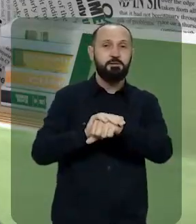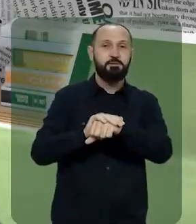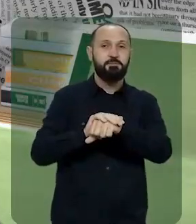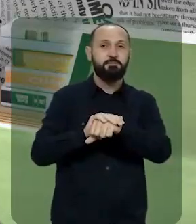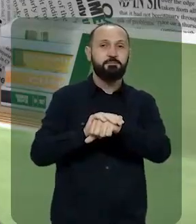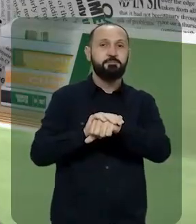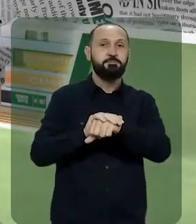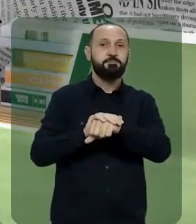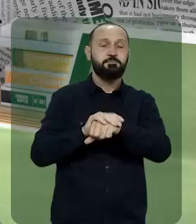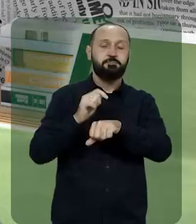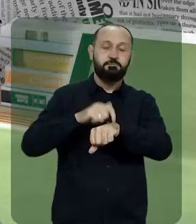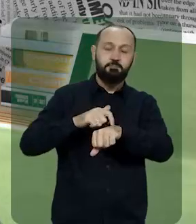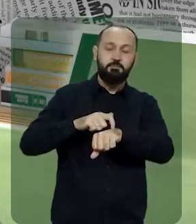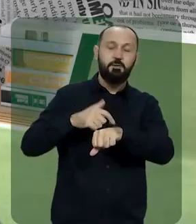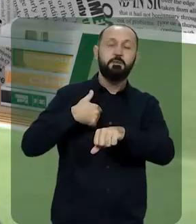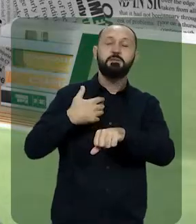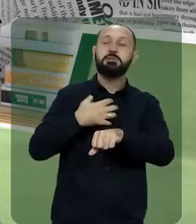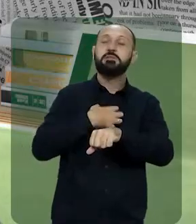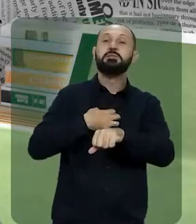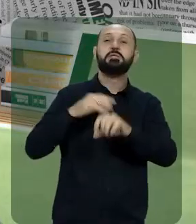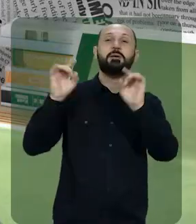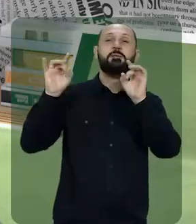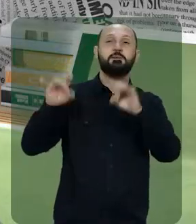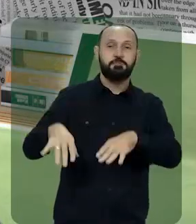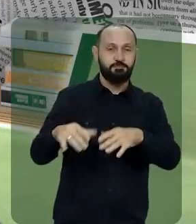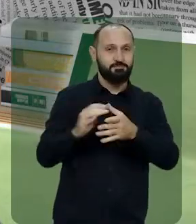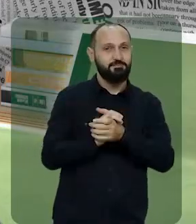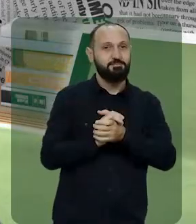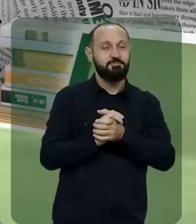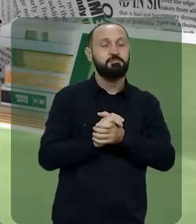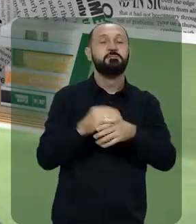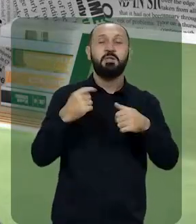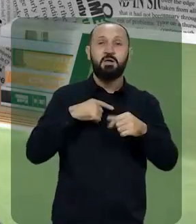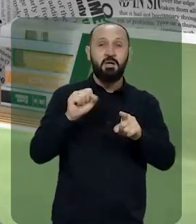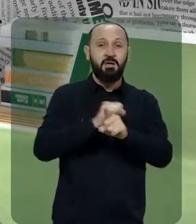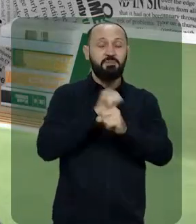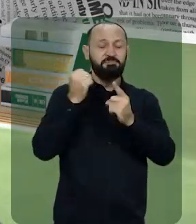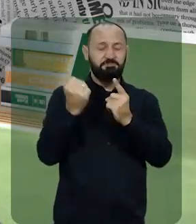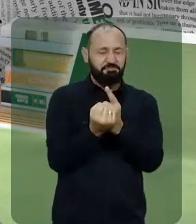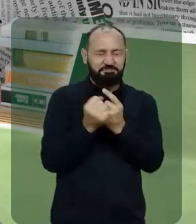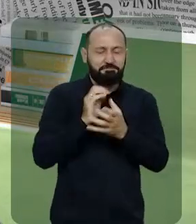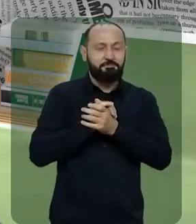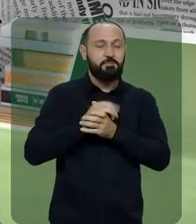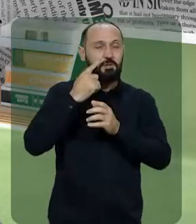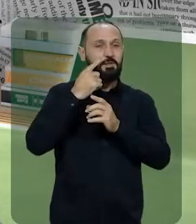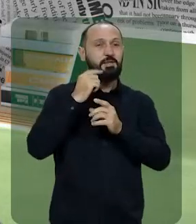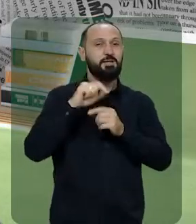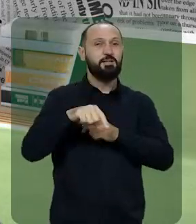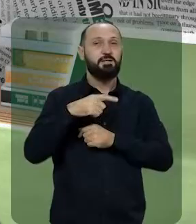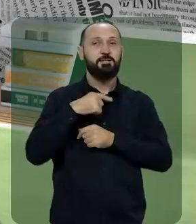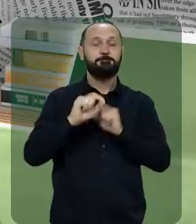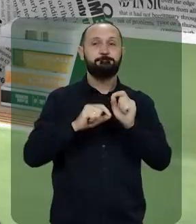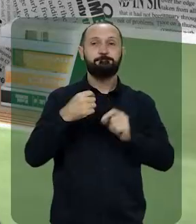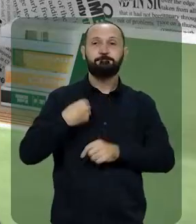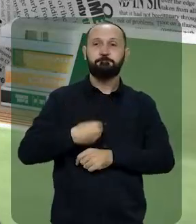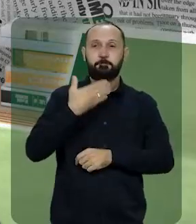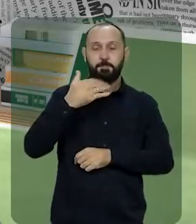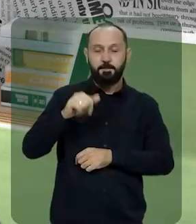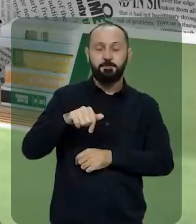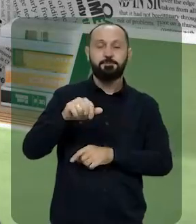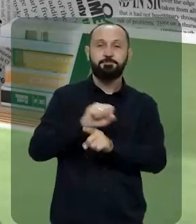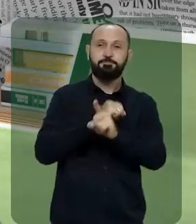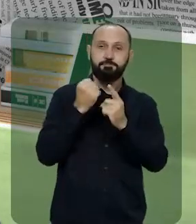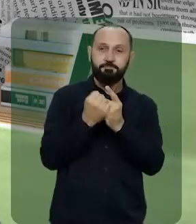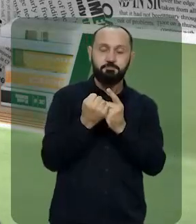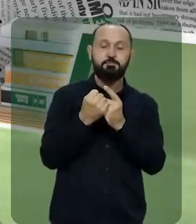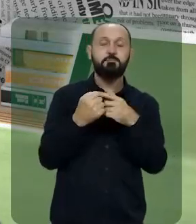se o nosso próximo não está bem. Ele está sofrendo violências, se ele está doente, se ele está em situação de